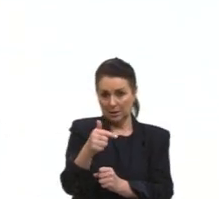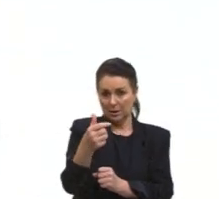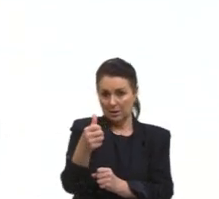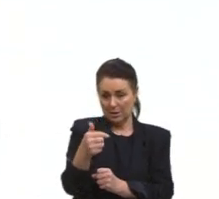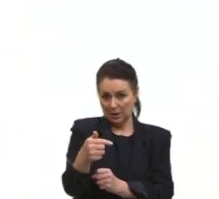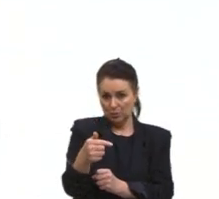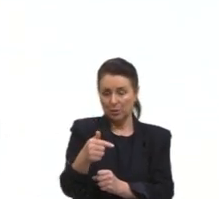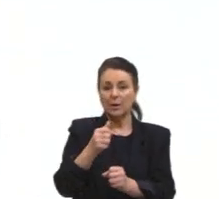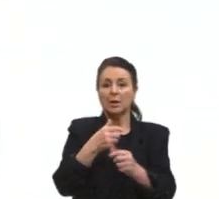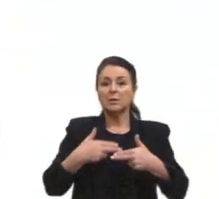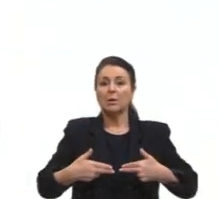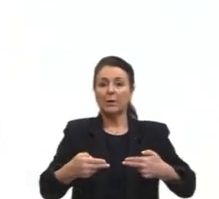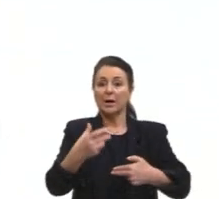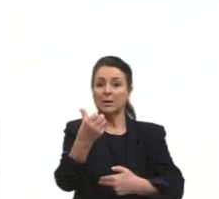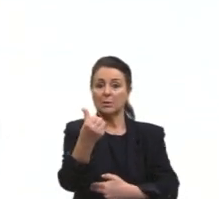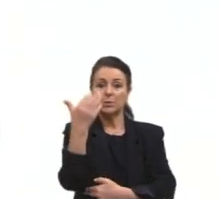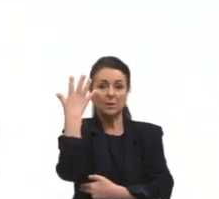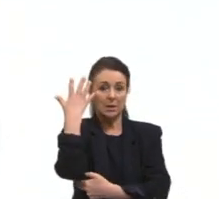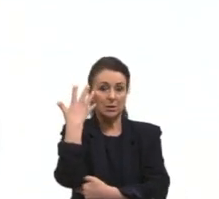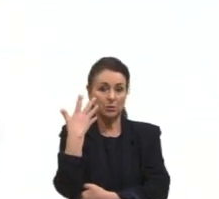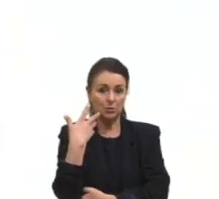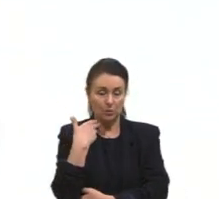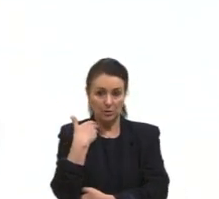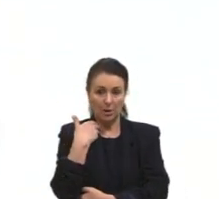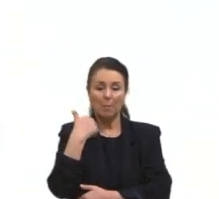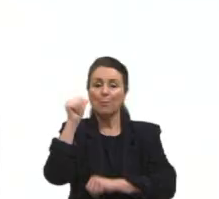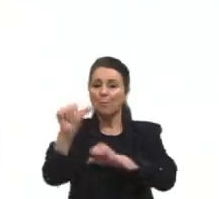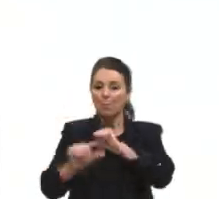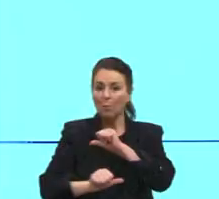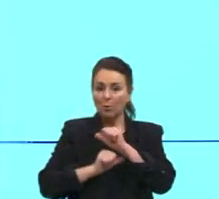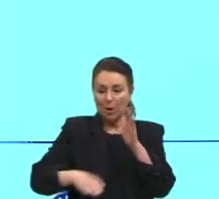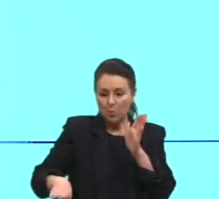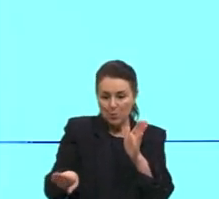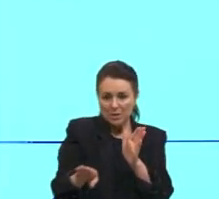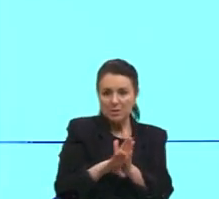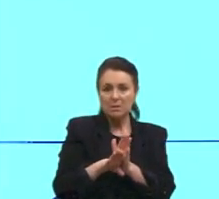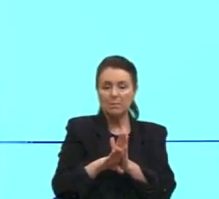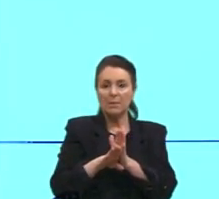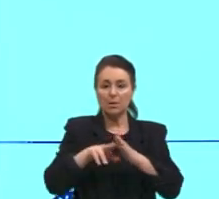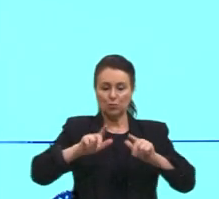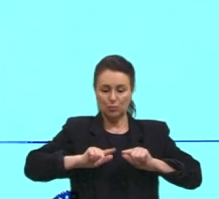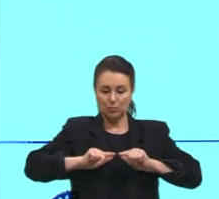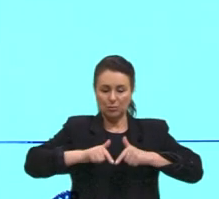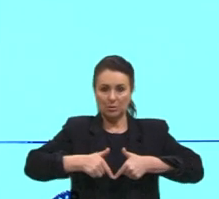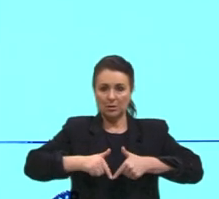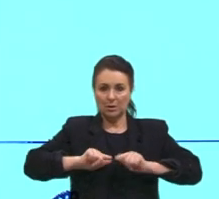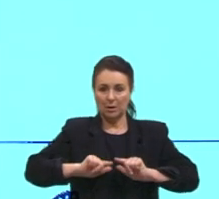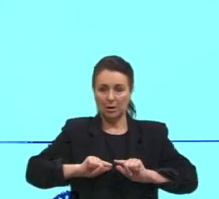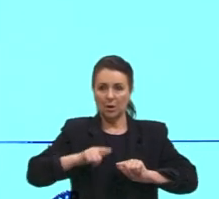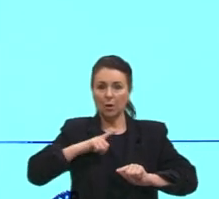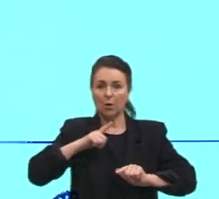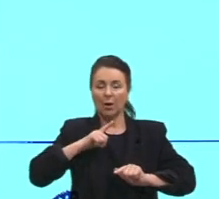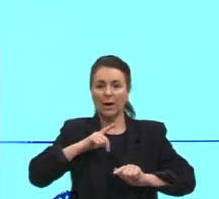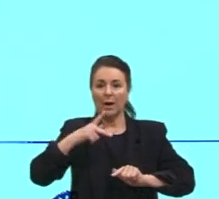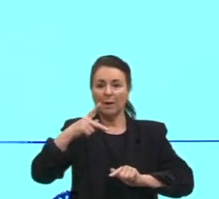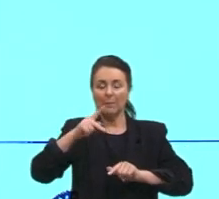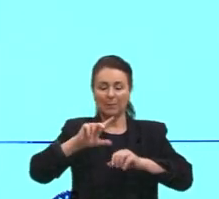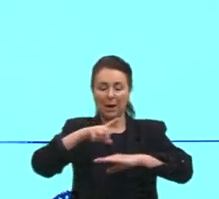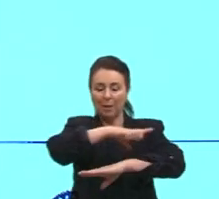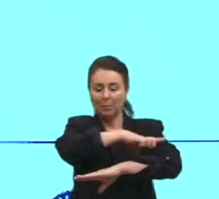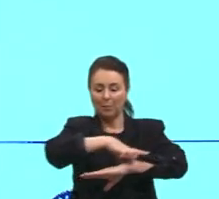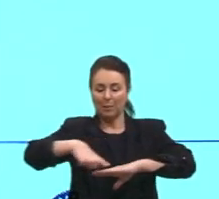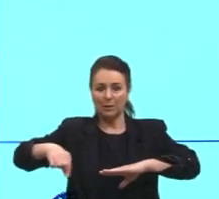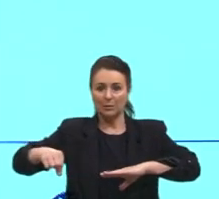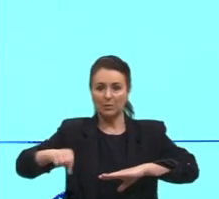né a maior alteração de das Fronteiras de Israel olha aqui ó Israel pega Ju realmente essa península de Sinai tá